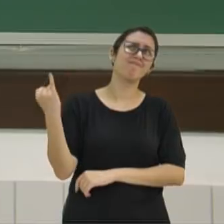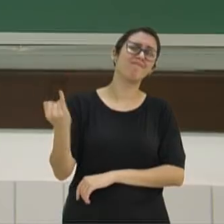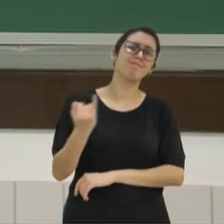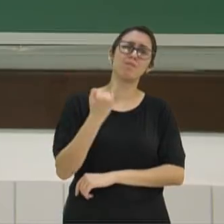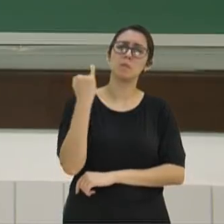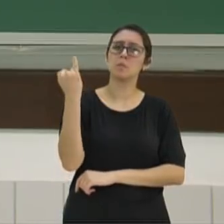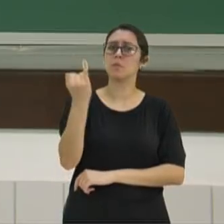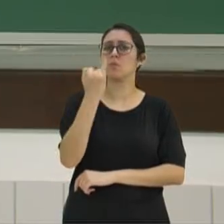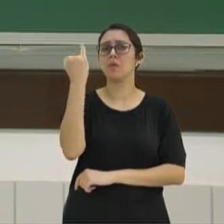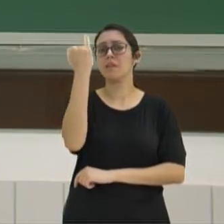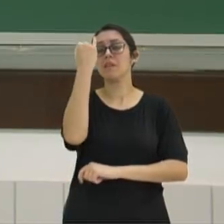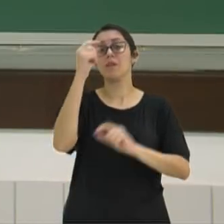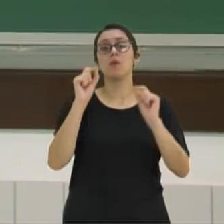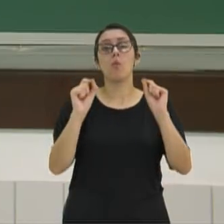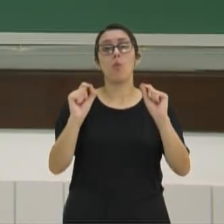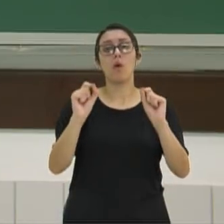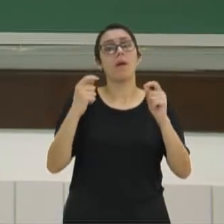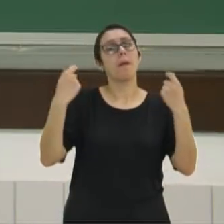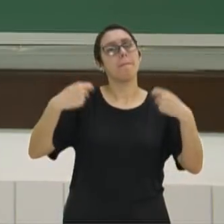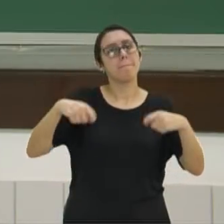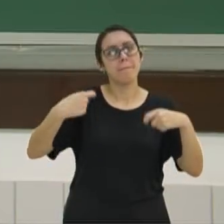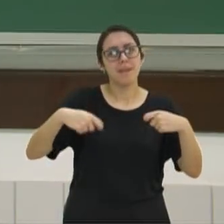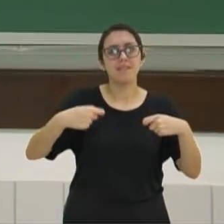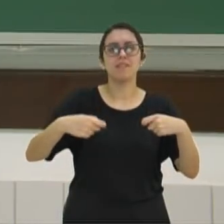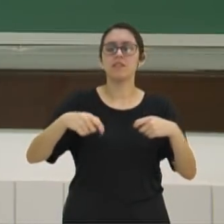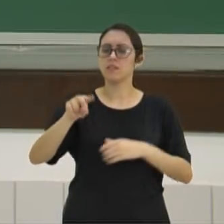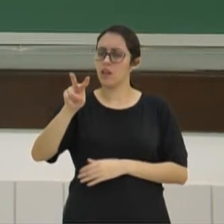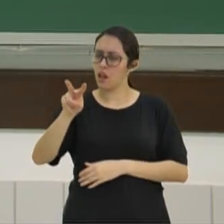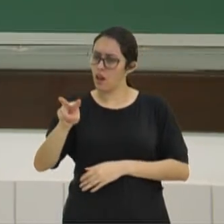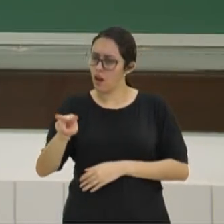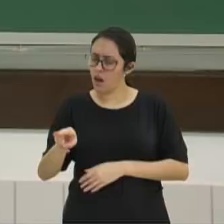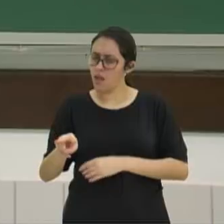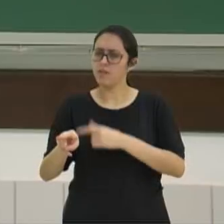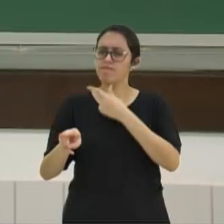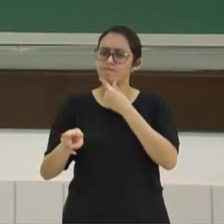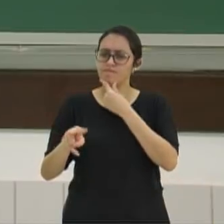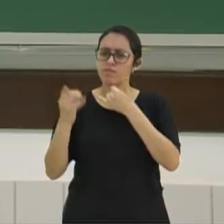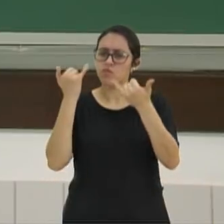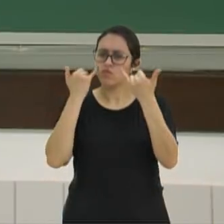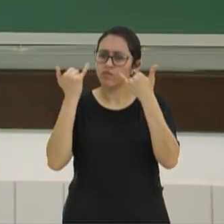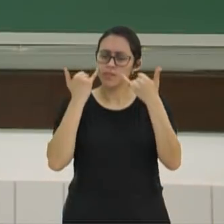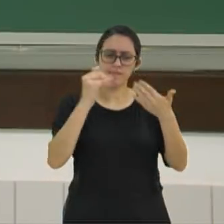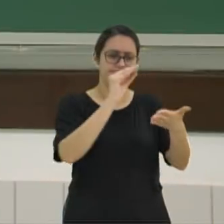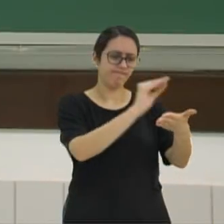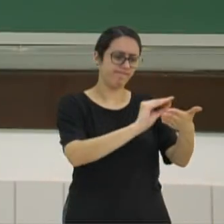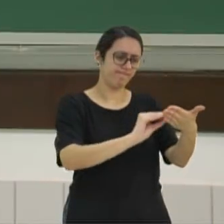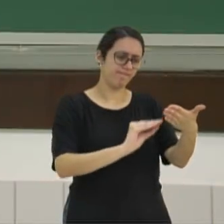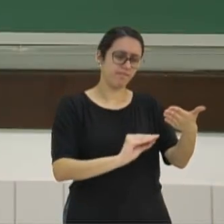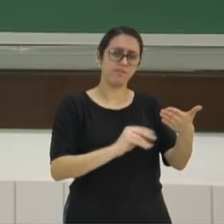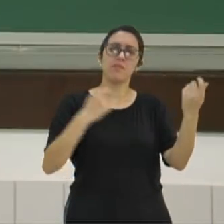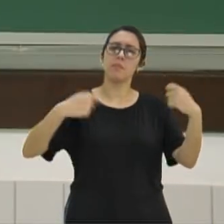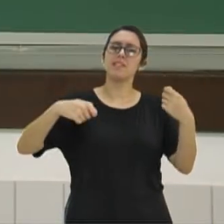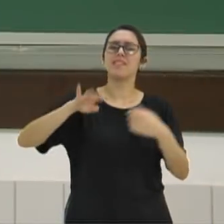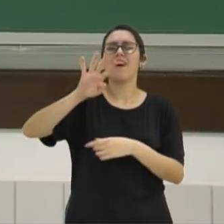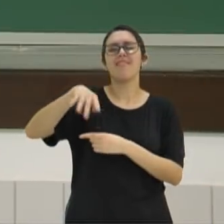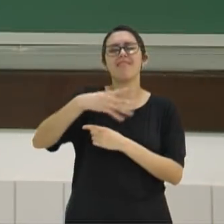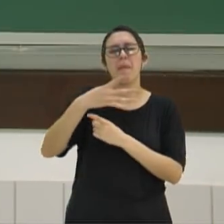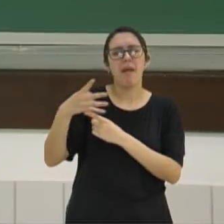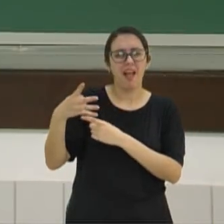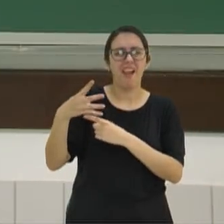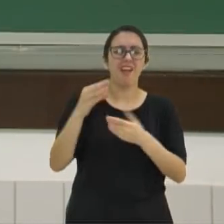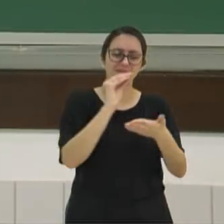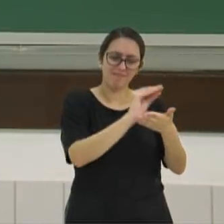assim, é tirar as informações do problema, montar o quadro. Eu já dei a dica. Esse quadro nada mais é que uma tabelinha. Então, vamos